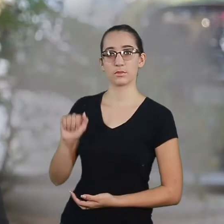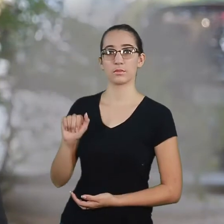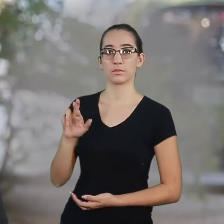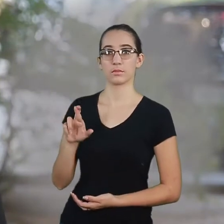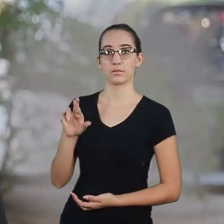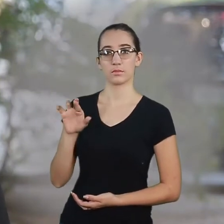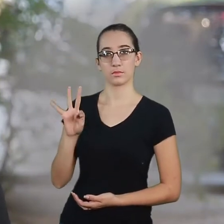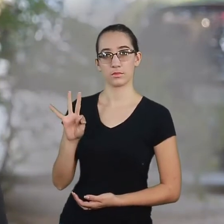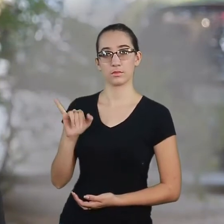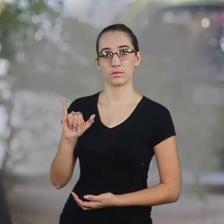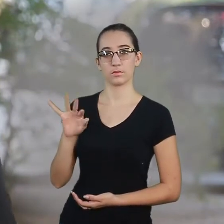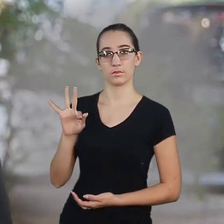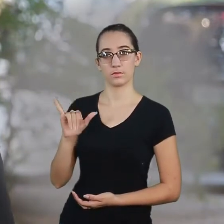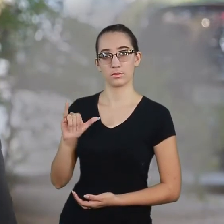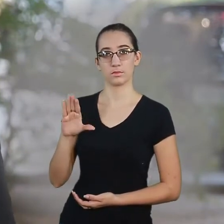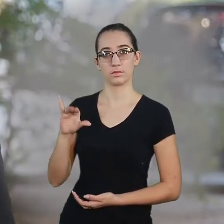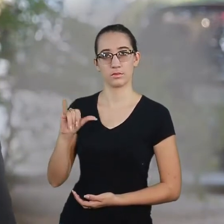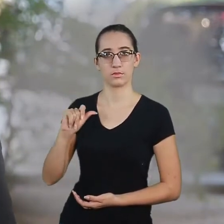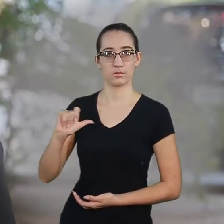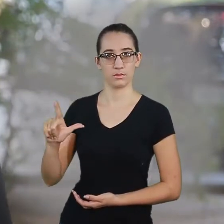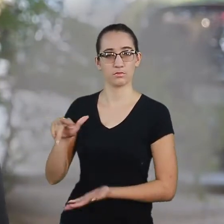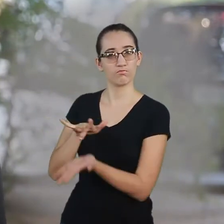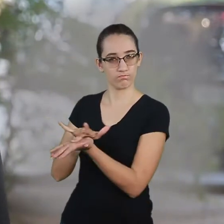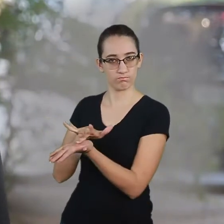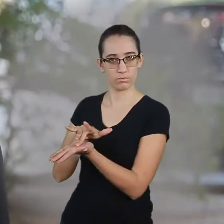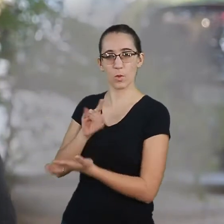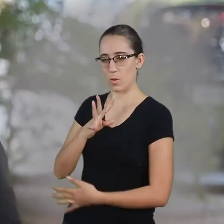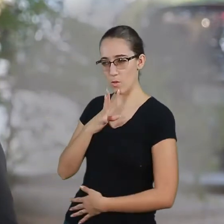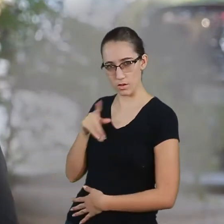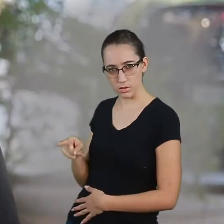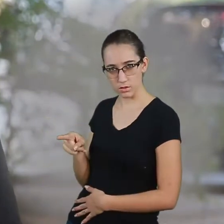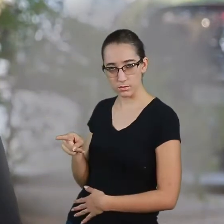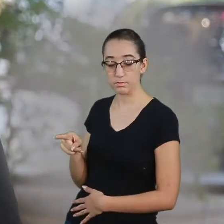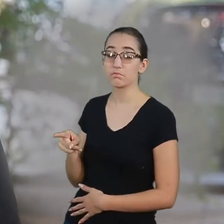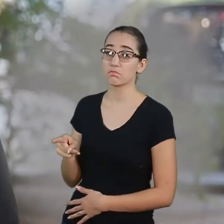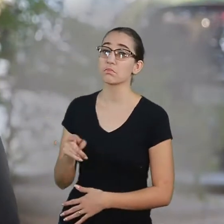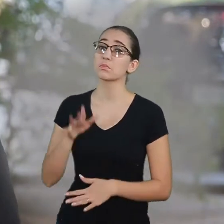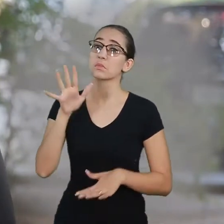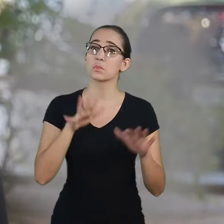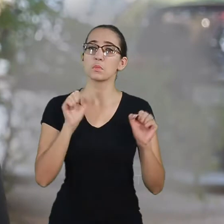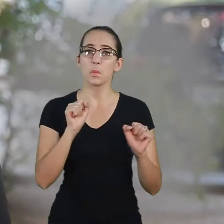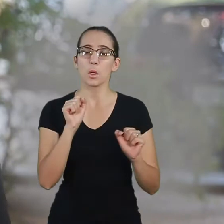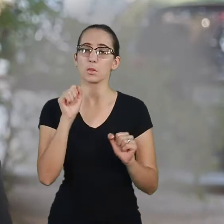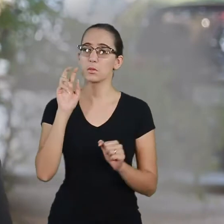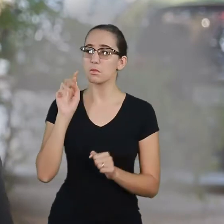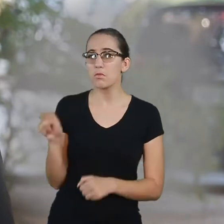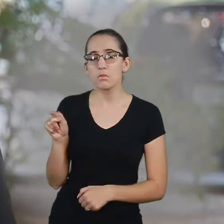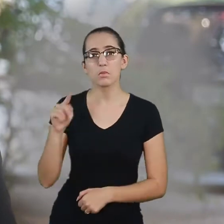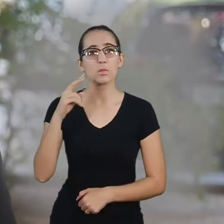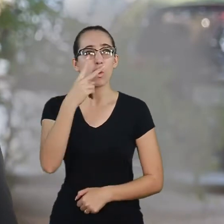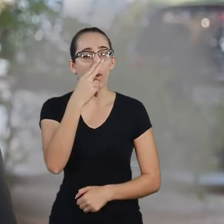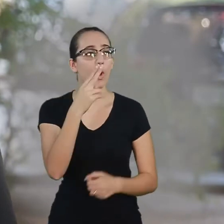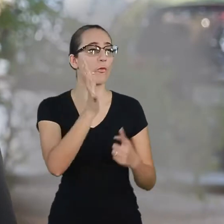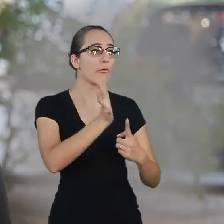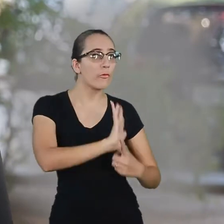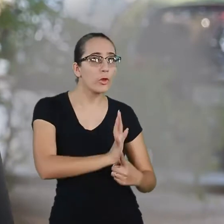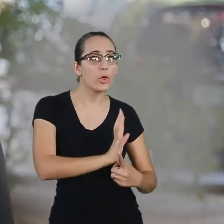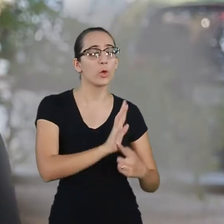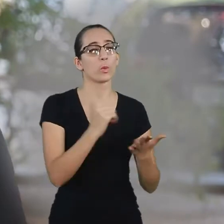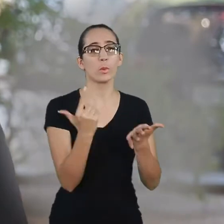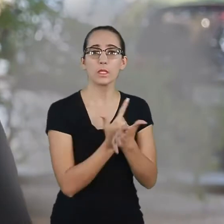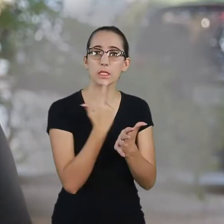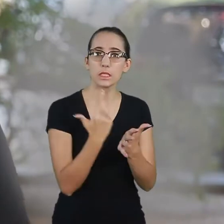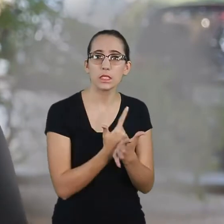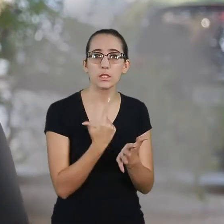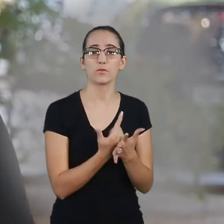inteligência artificial. Já ouviu falar? É possível que você conheça esse termo através de filmes, livros ou até